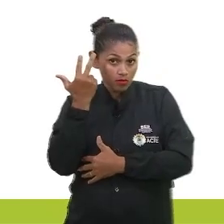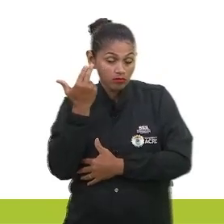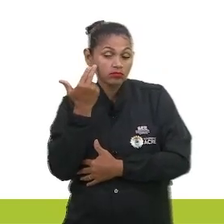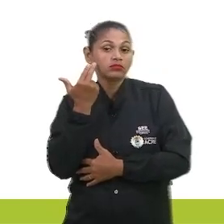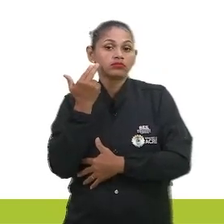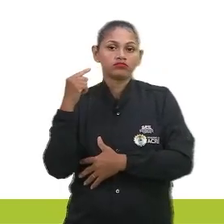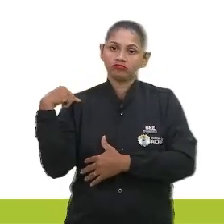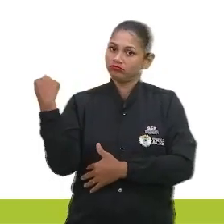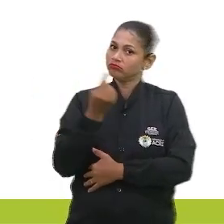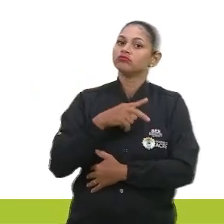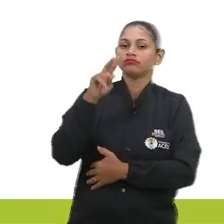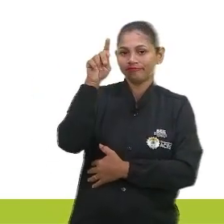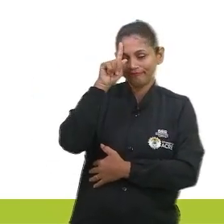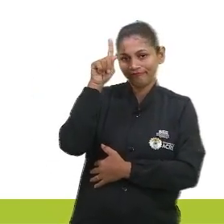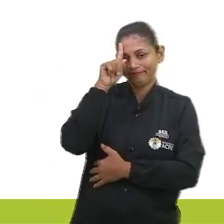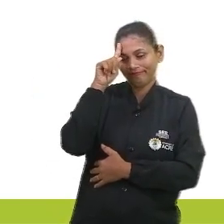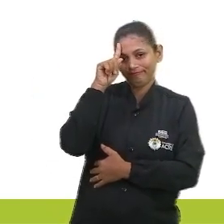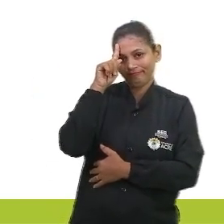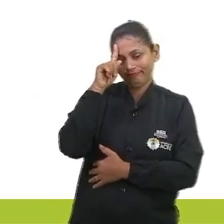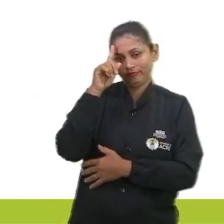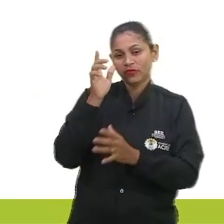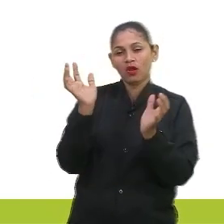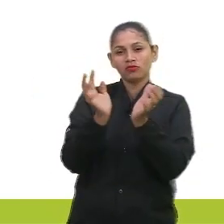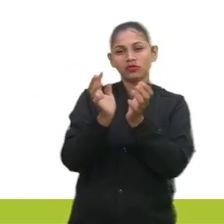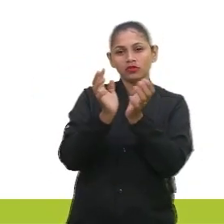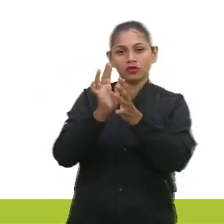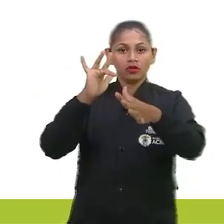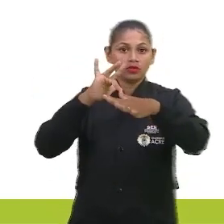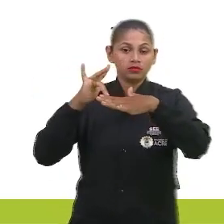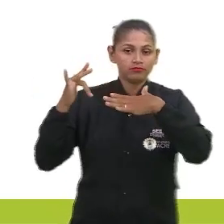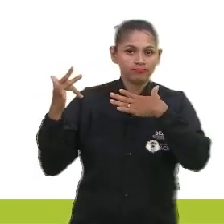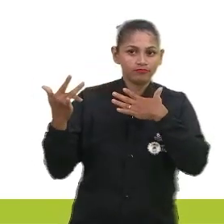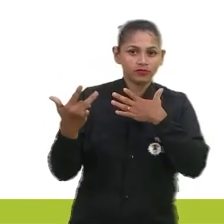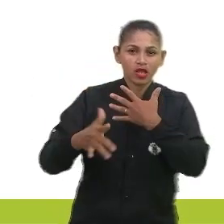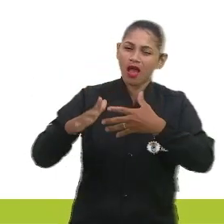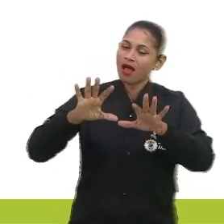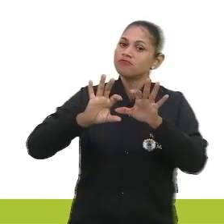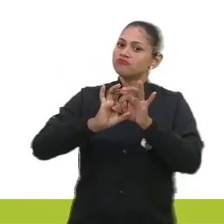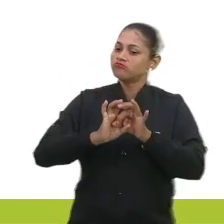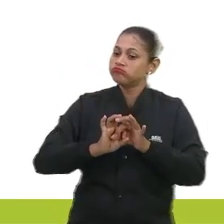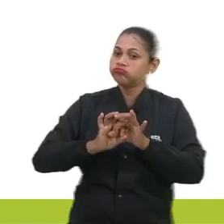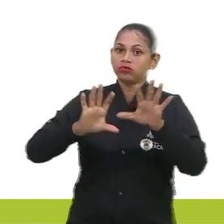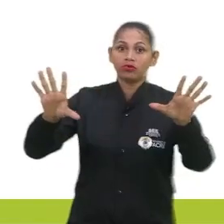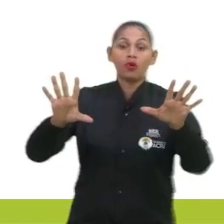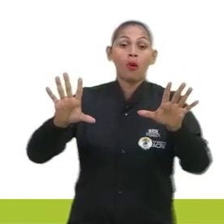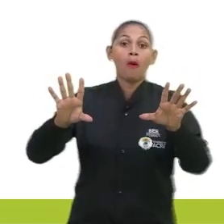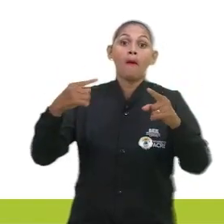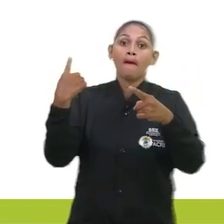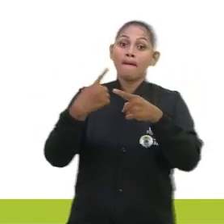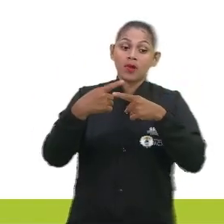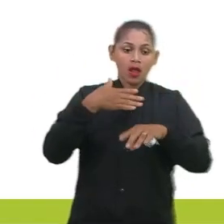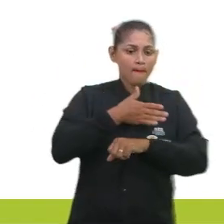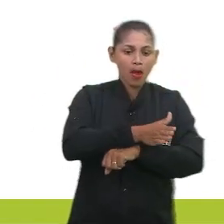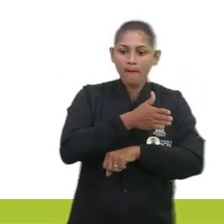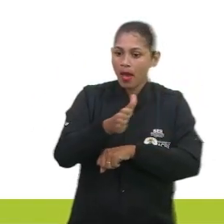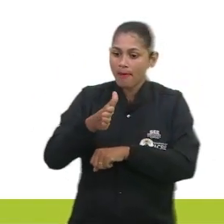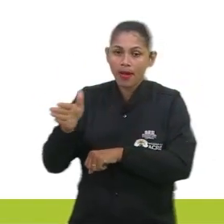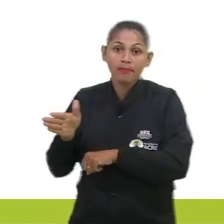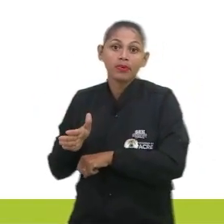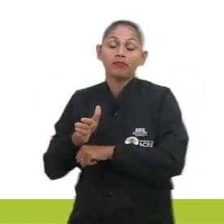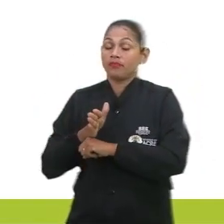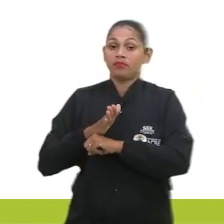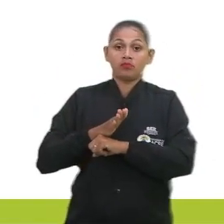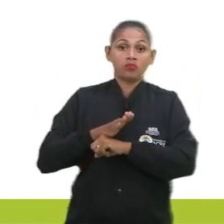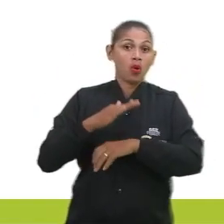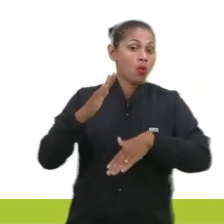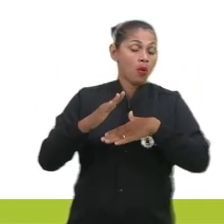redes sociais são um espaço muito mais democrático, porque tem um acesso maior, qualquer pessoa pode acessar